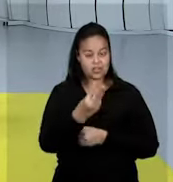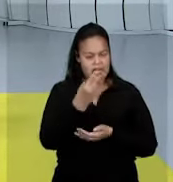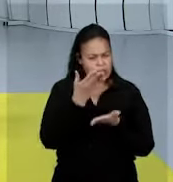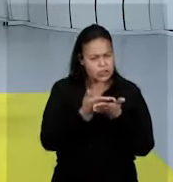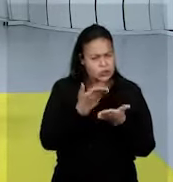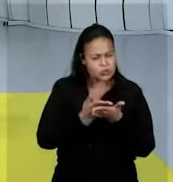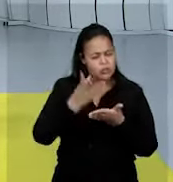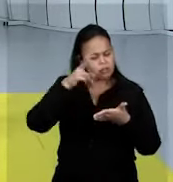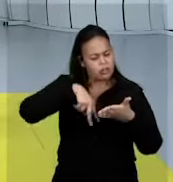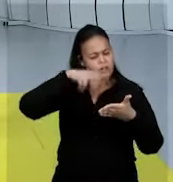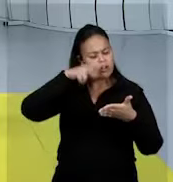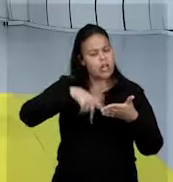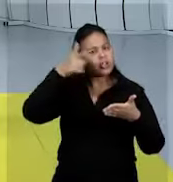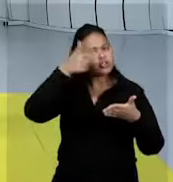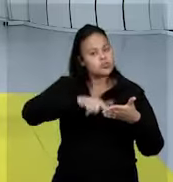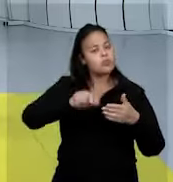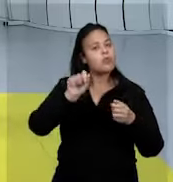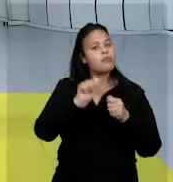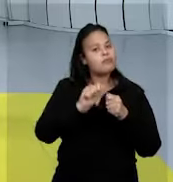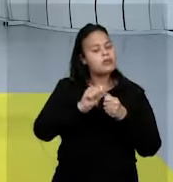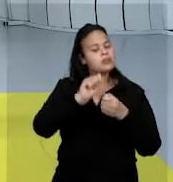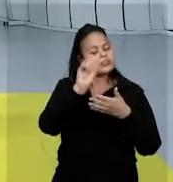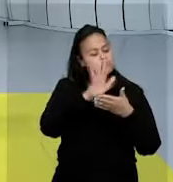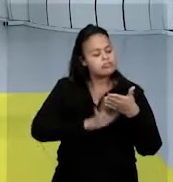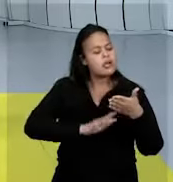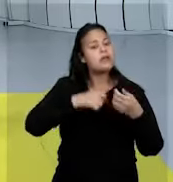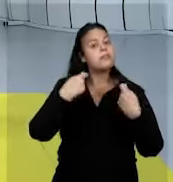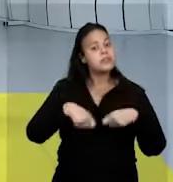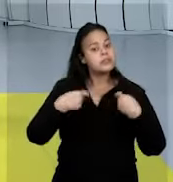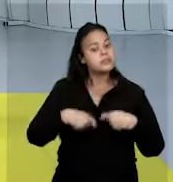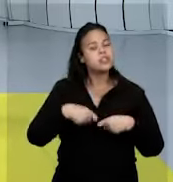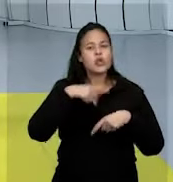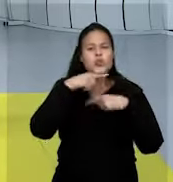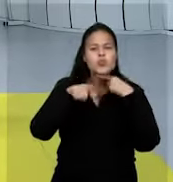Estude, releia, faça os exercícios,